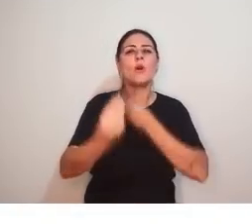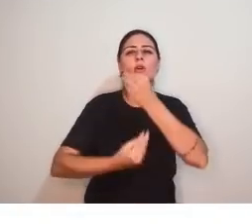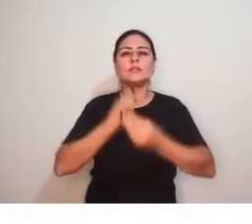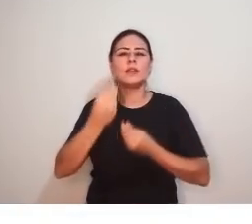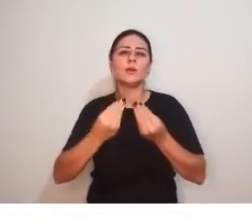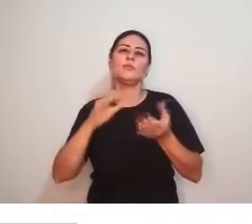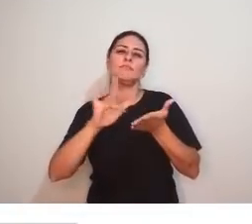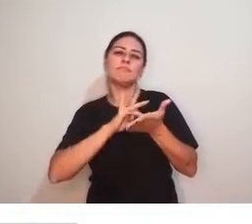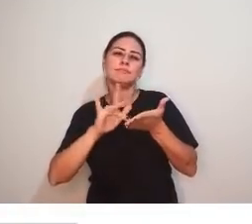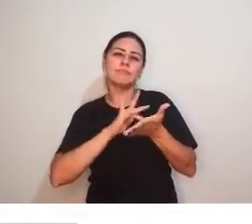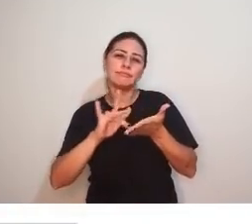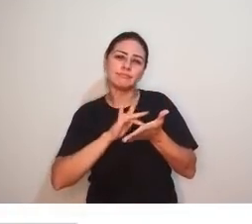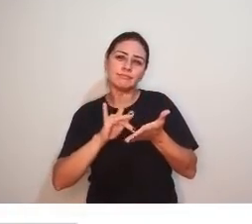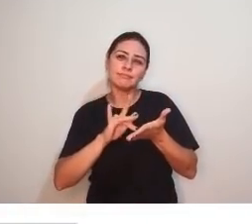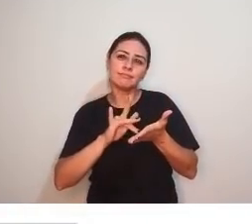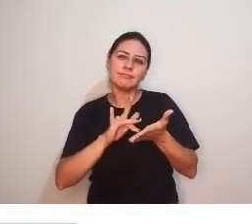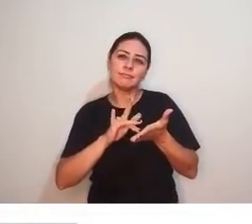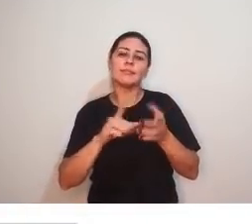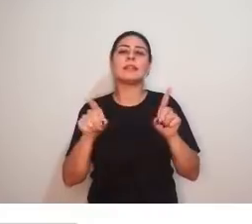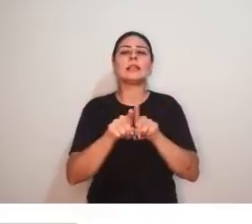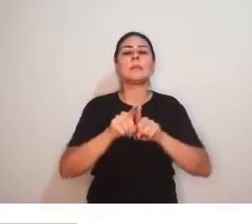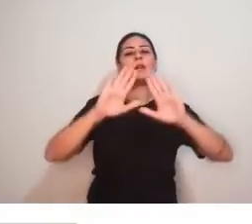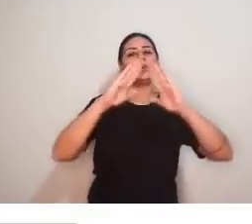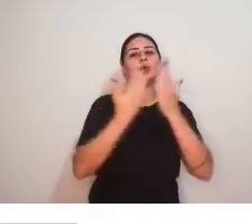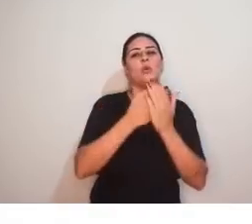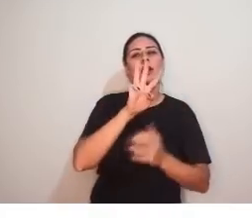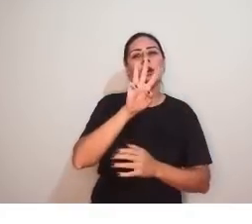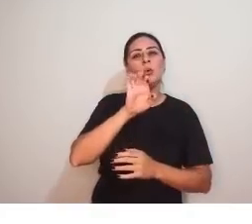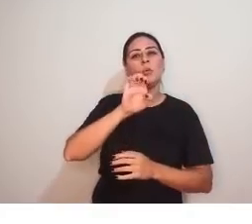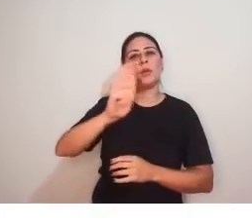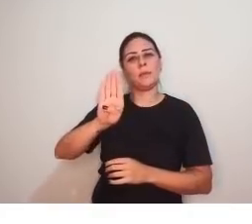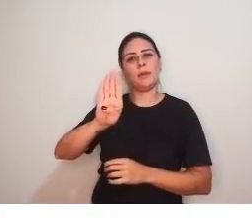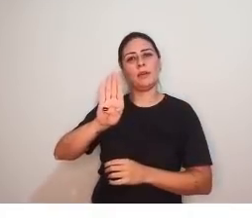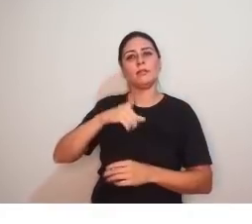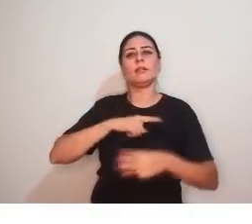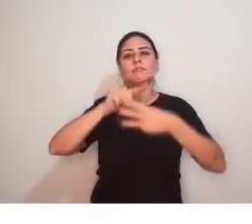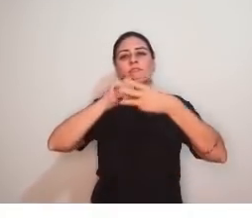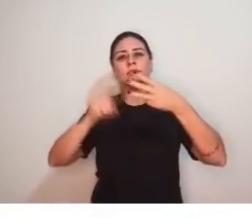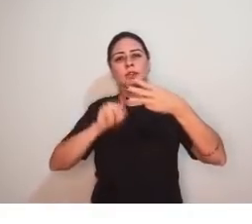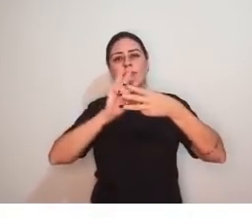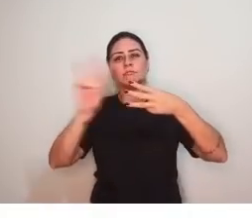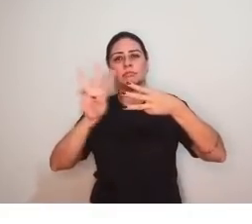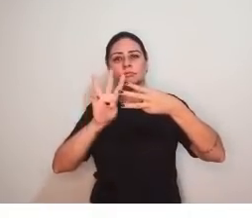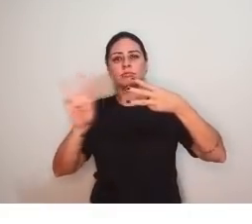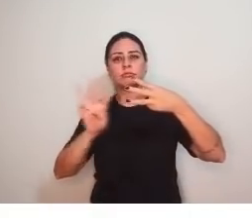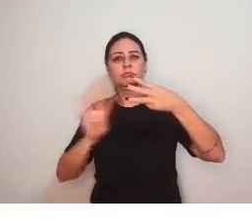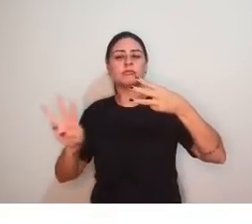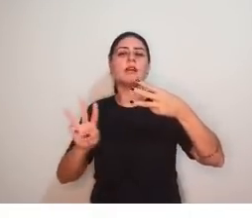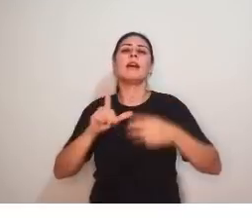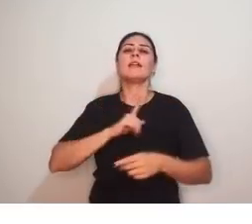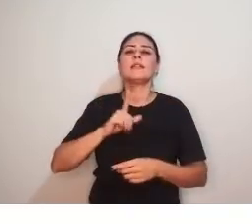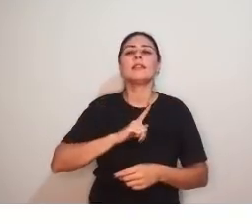Os resultados digitais e esta da Escola Web. São 3 portais